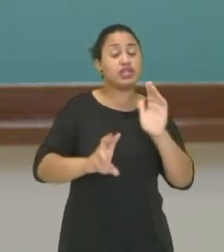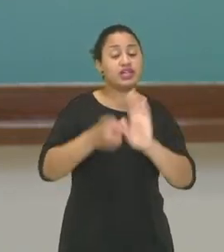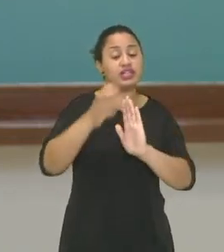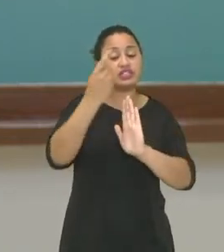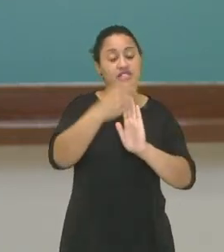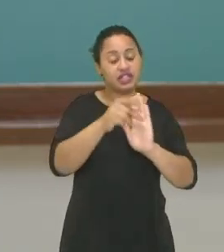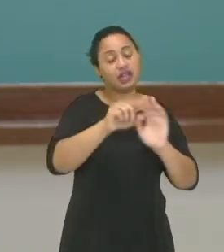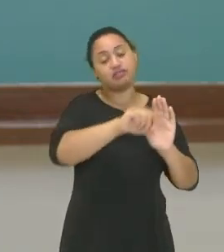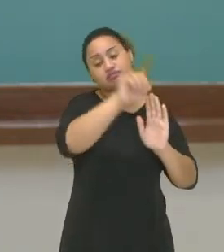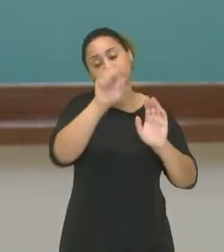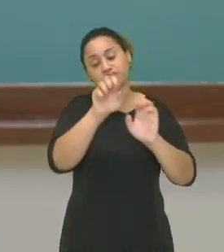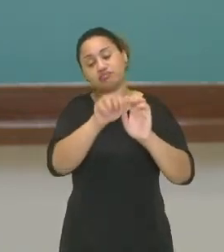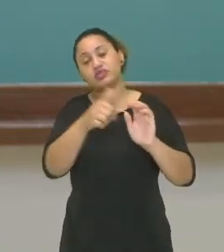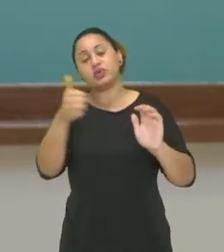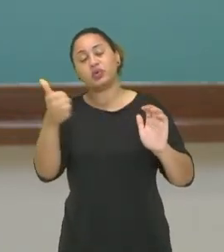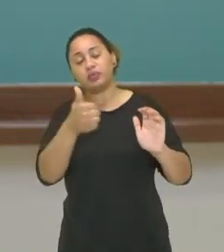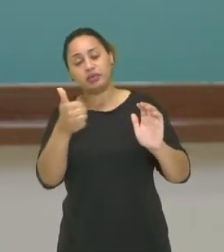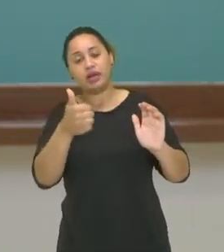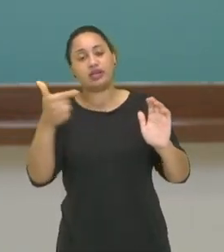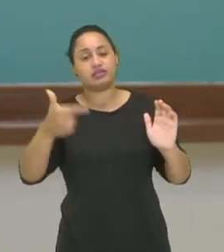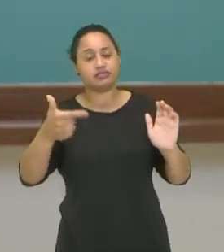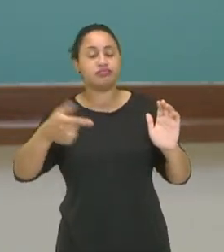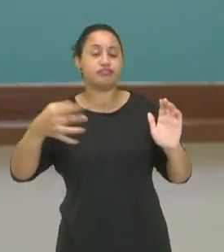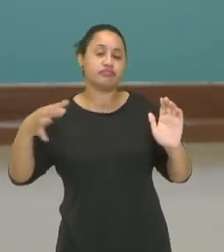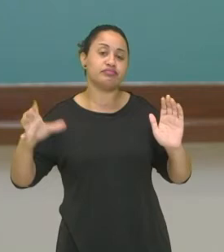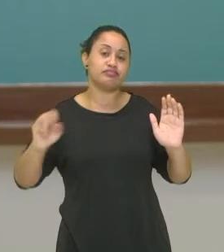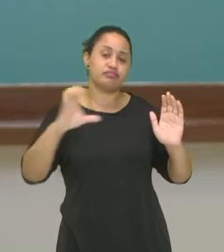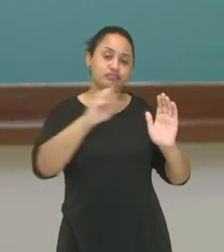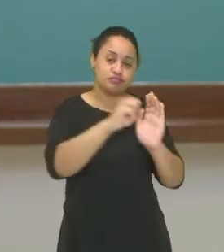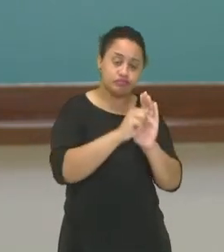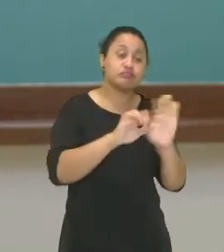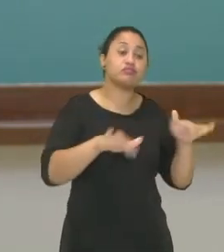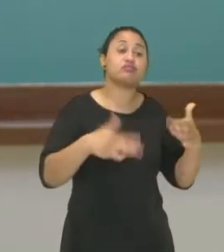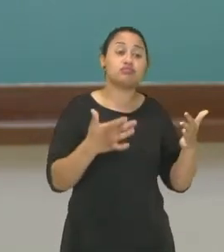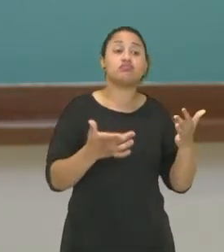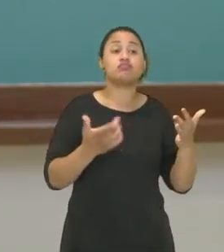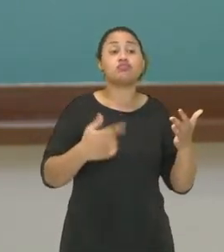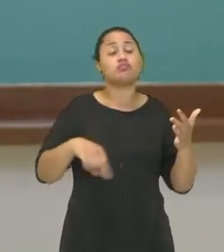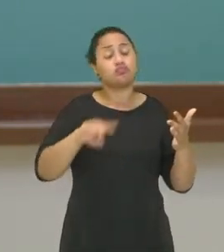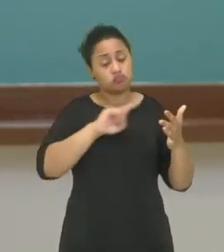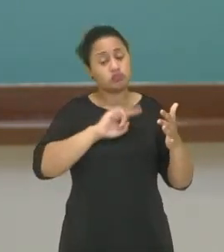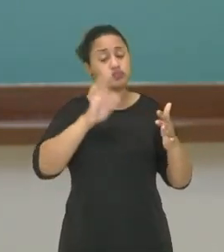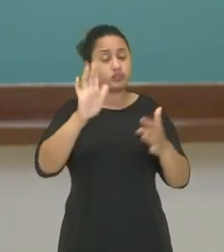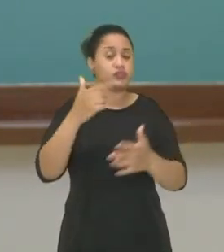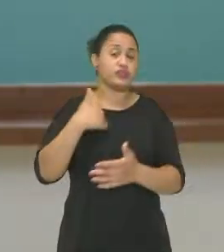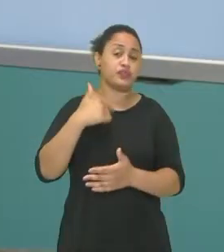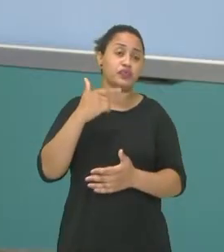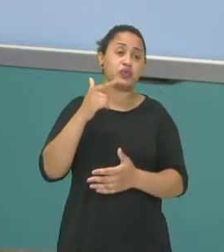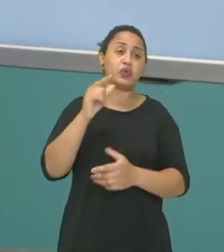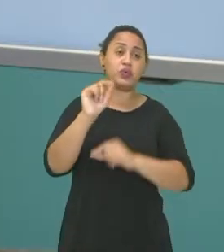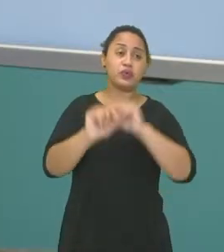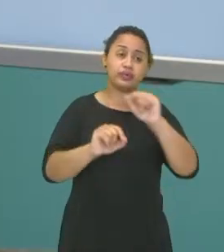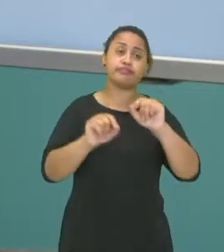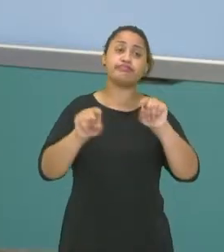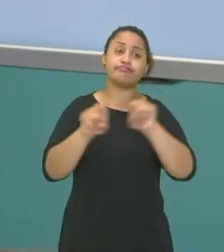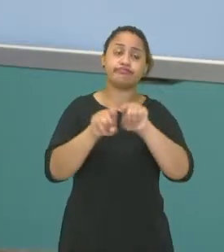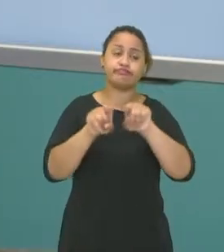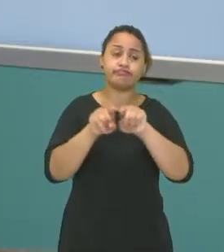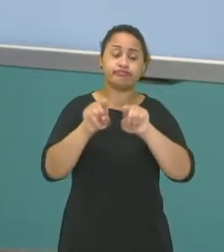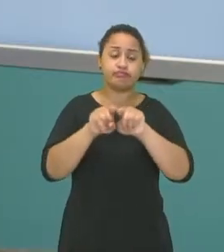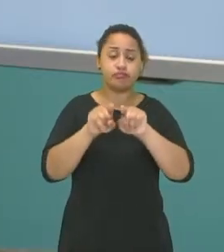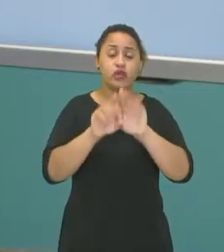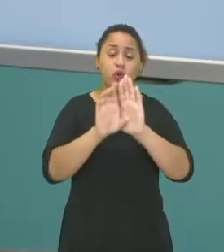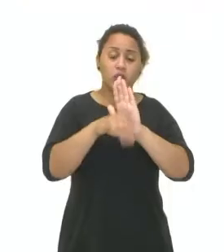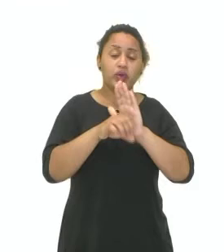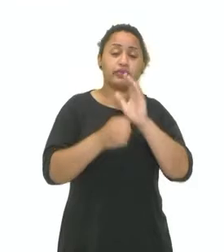para os níveis de consumidores primários, secundários e tudo mais, a gente automaticamente acaba falando em produtividade,